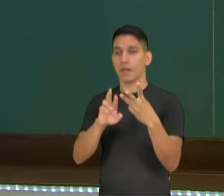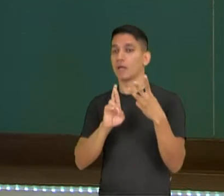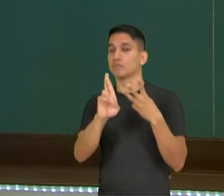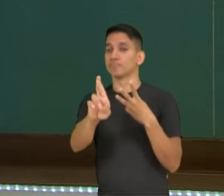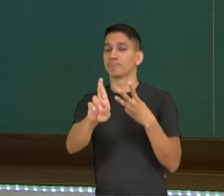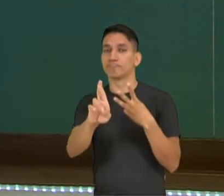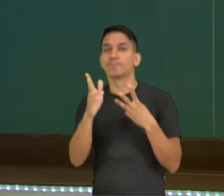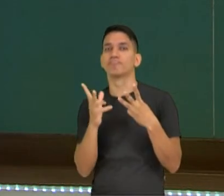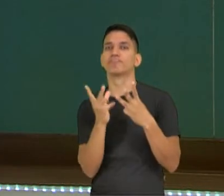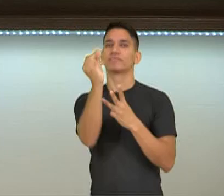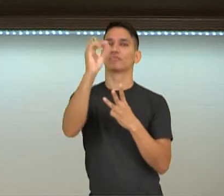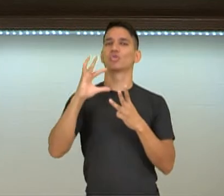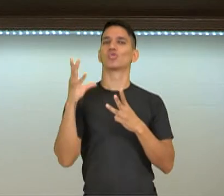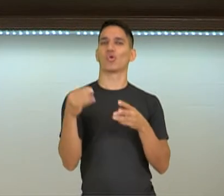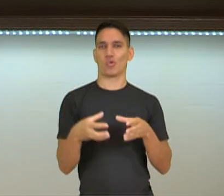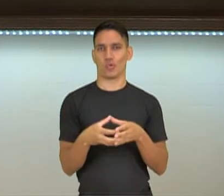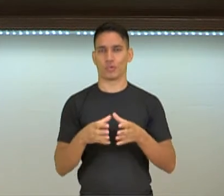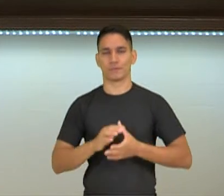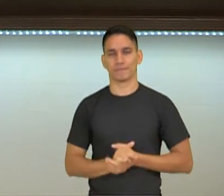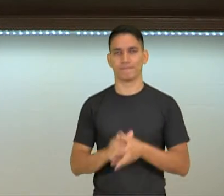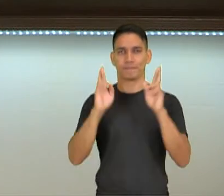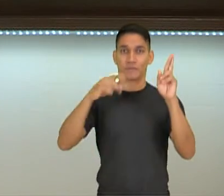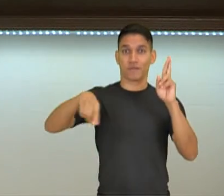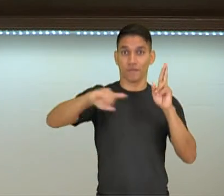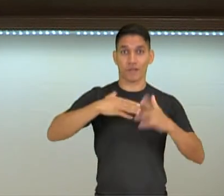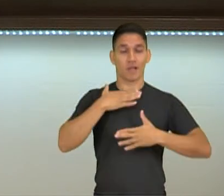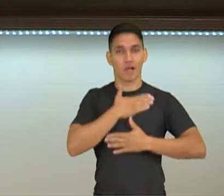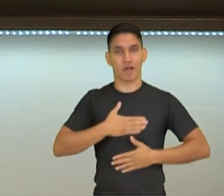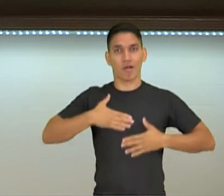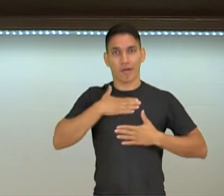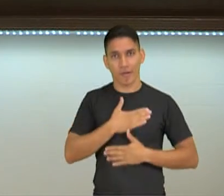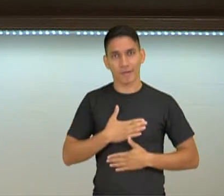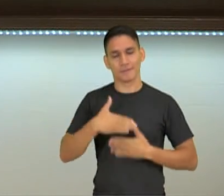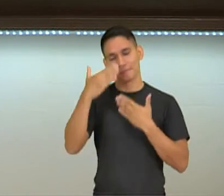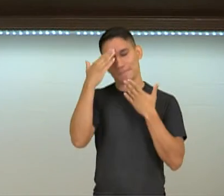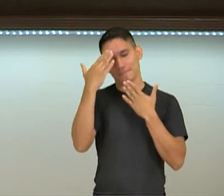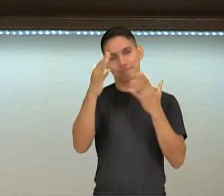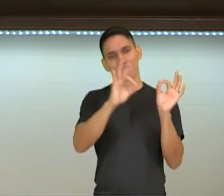resultado coletivo. Eu espero que vocês tenham gostado,